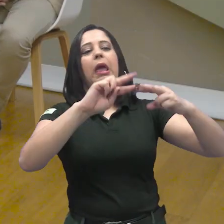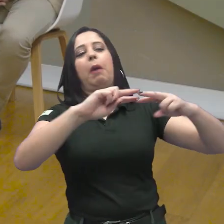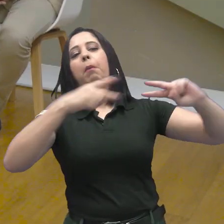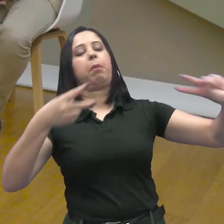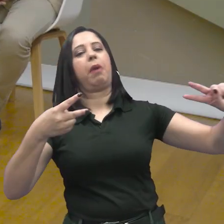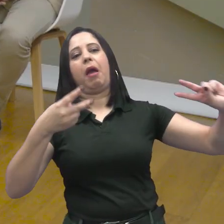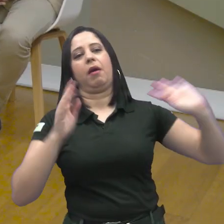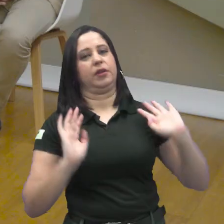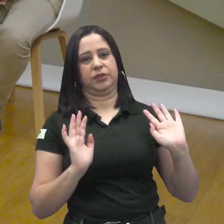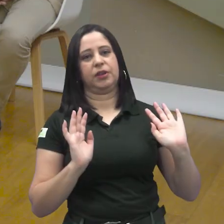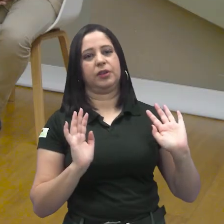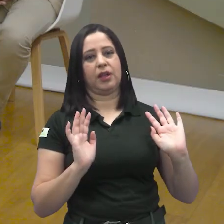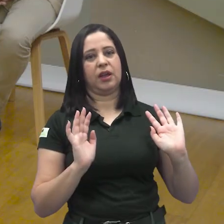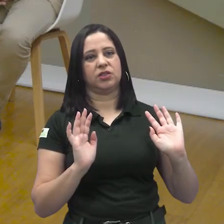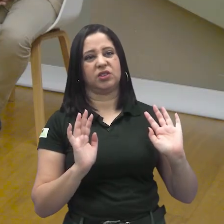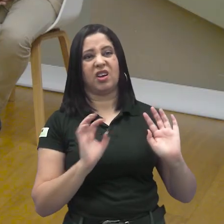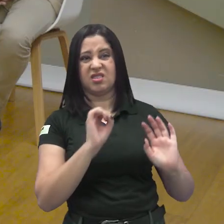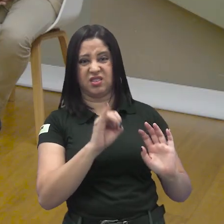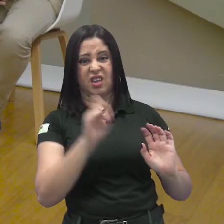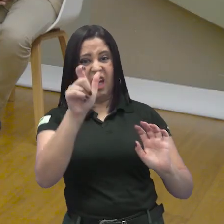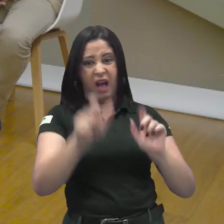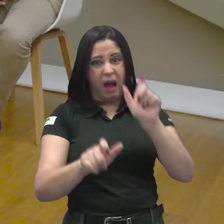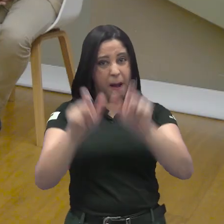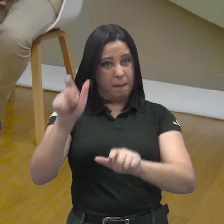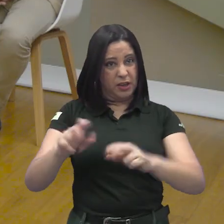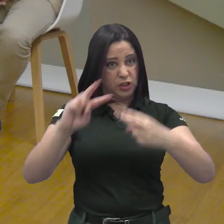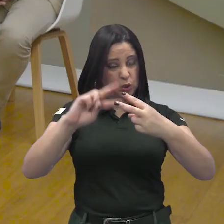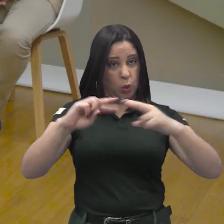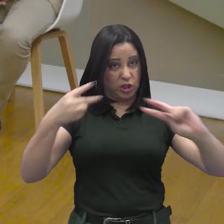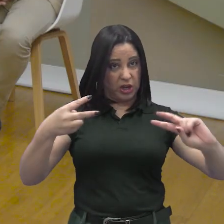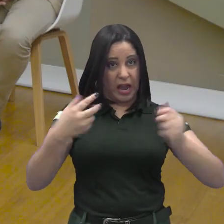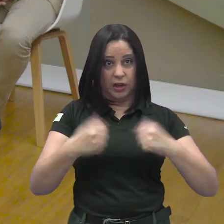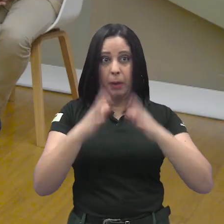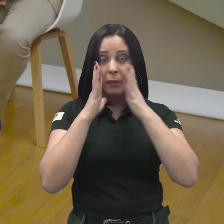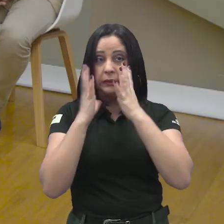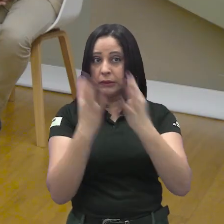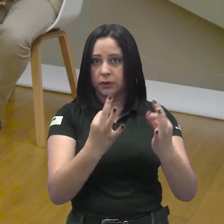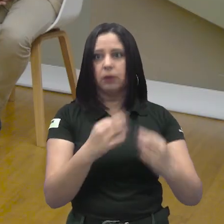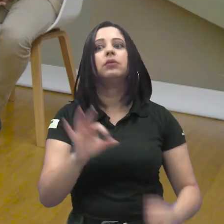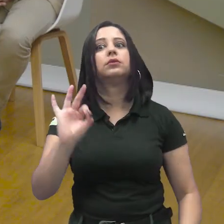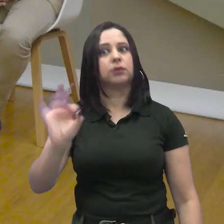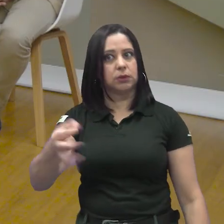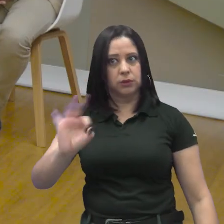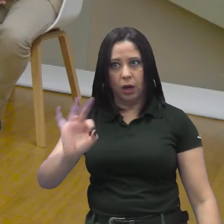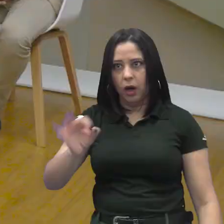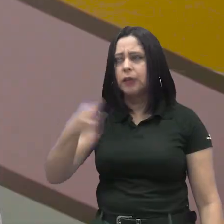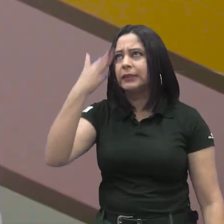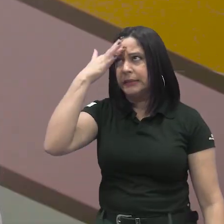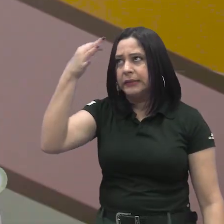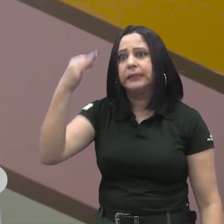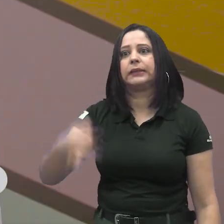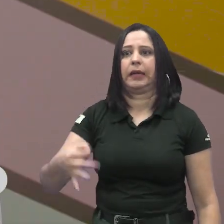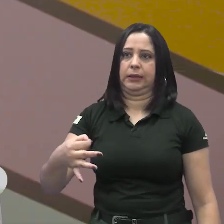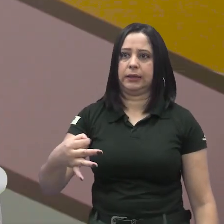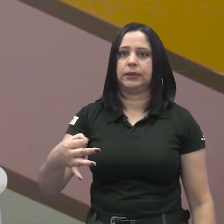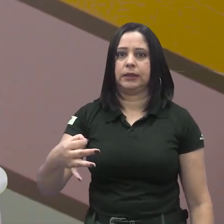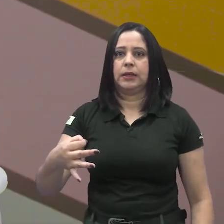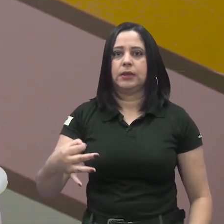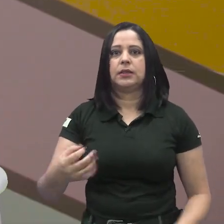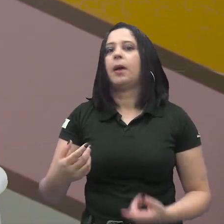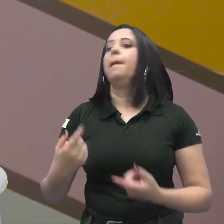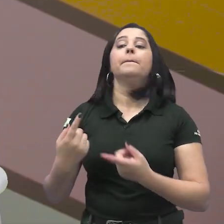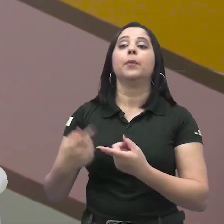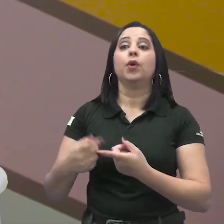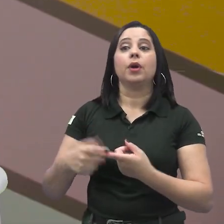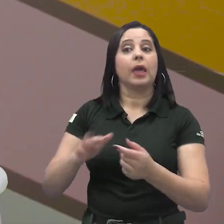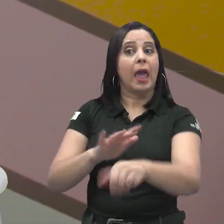ligada com a questão hereditária, né? Então, pessoas que têm históricos na família devem ficar mais atentos? Com certeza, né? Com certeza. A